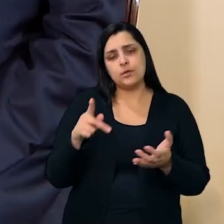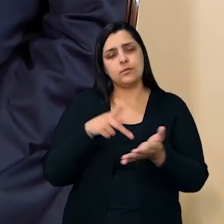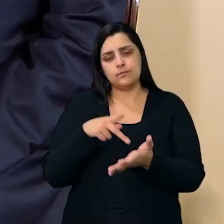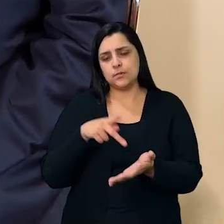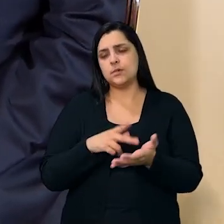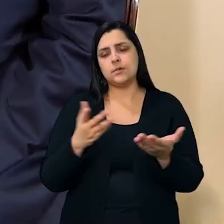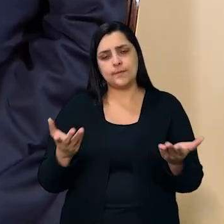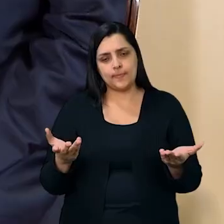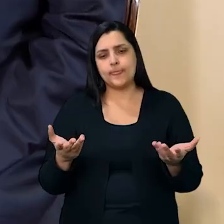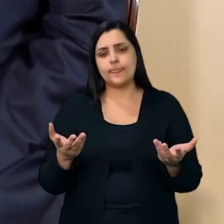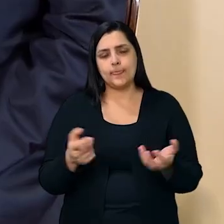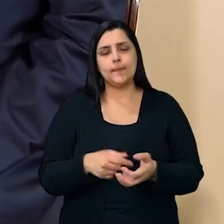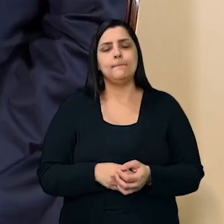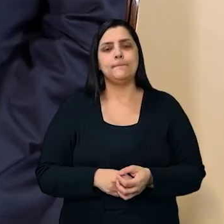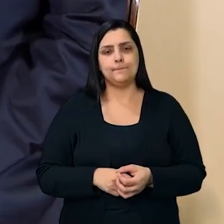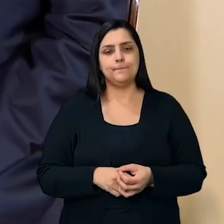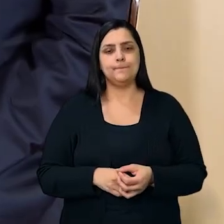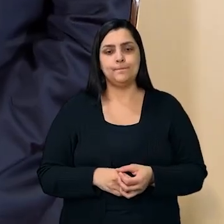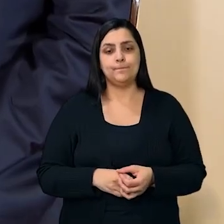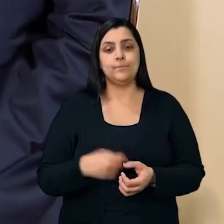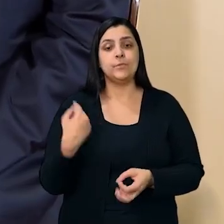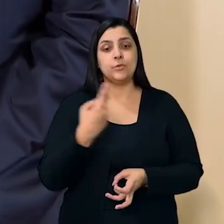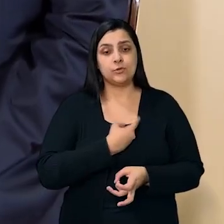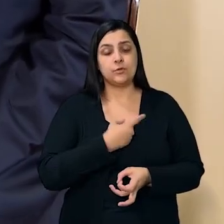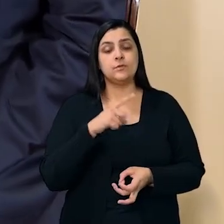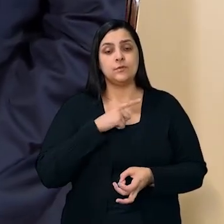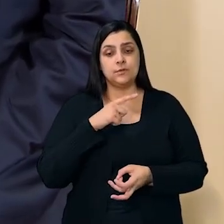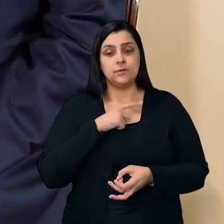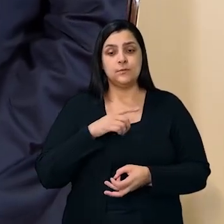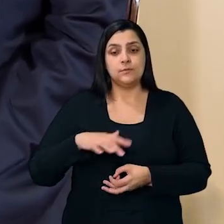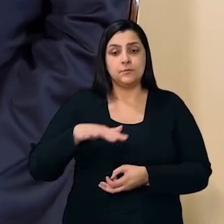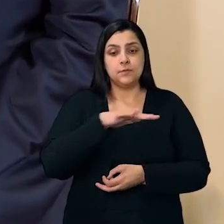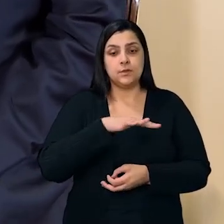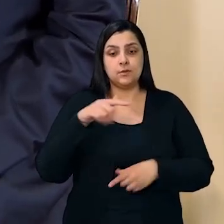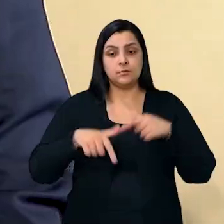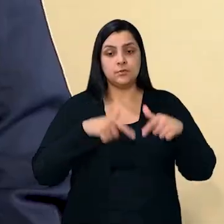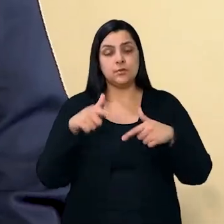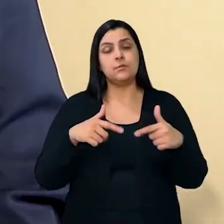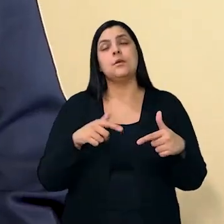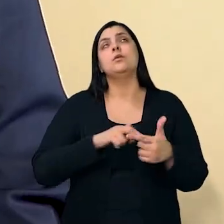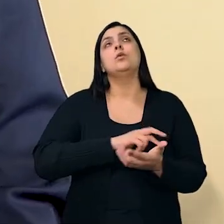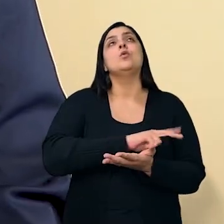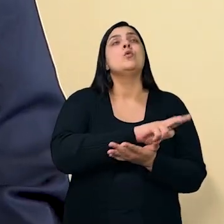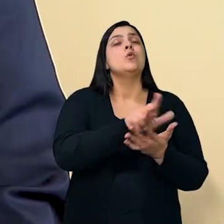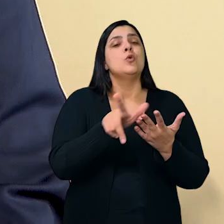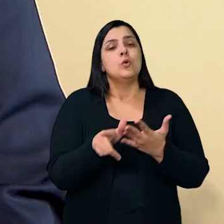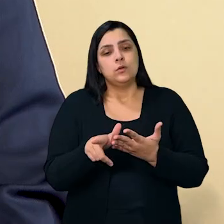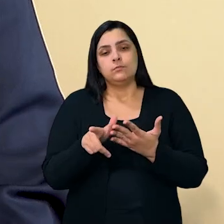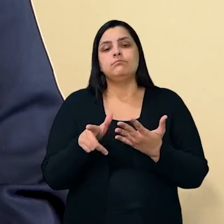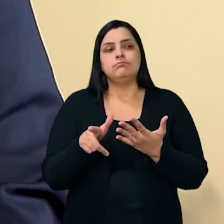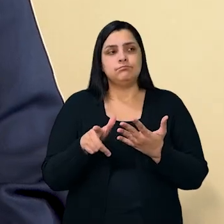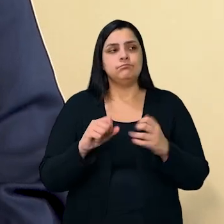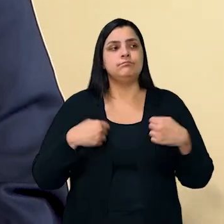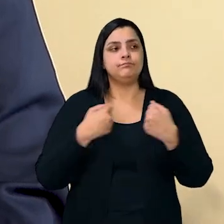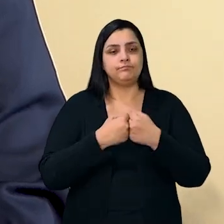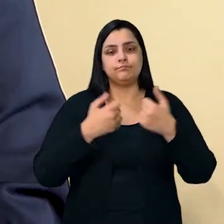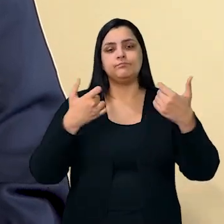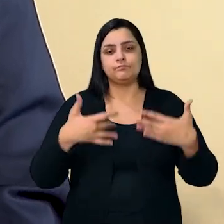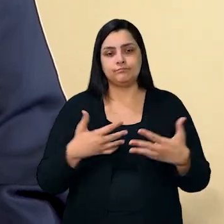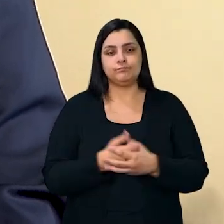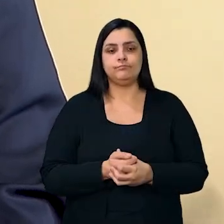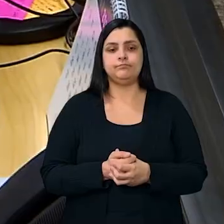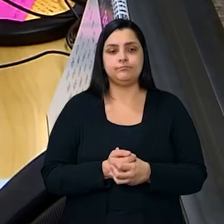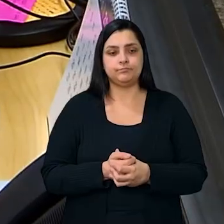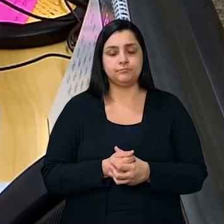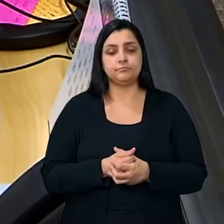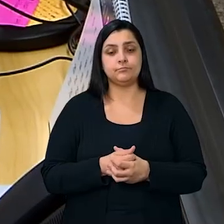da litigiosidade. Nós temos um mercado de trabalho hoje com as mais diversas manifestações. E,